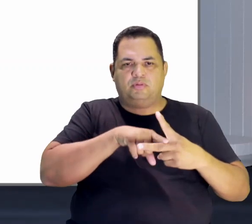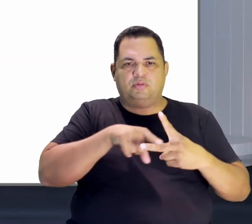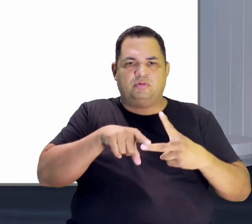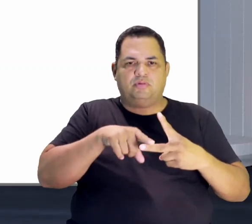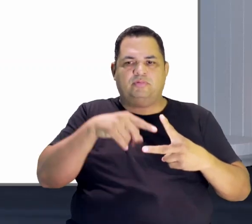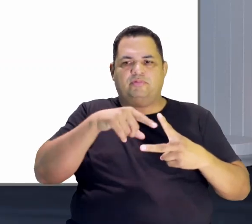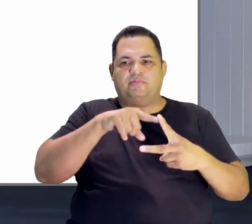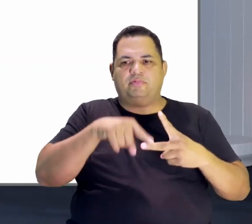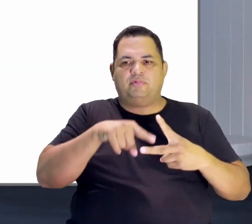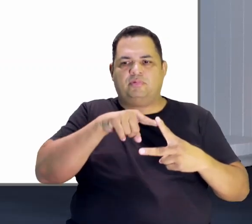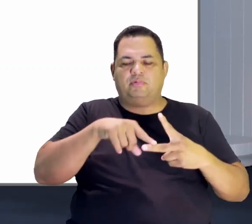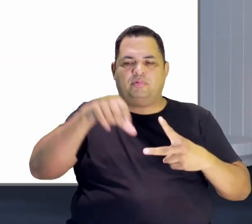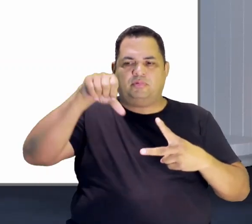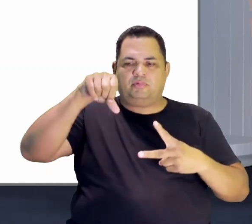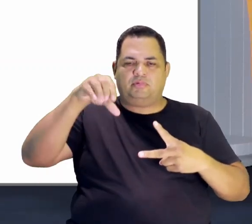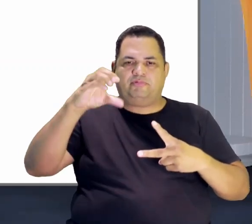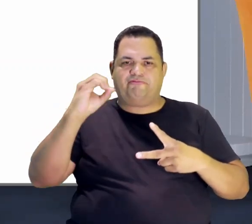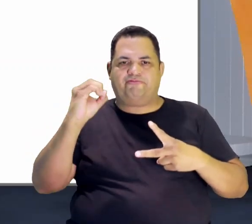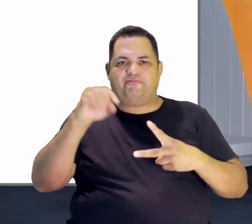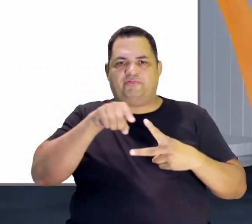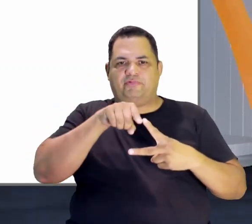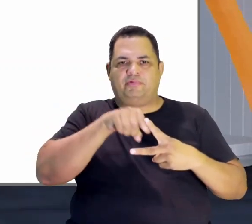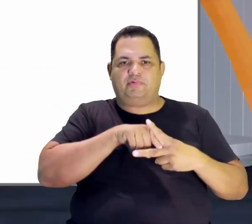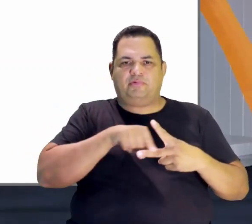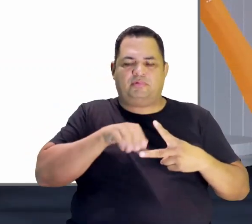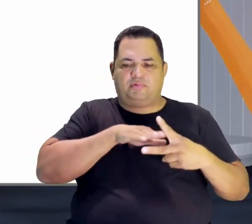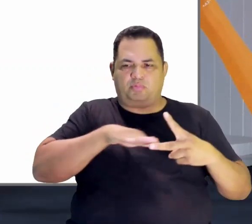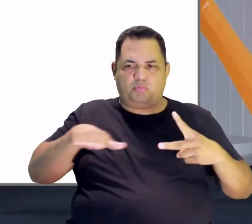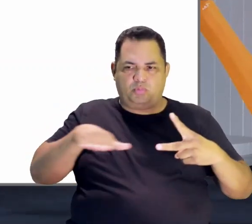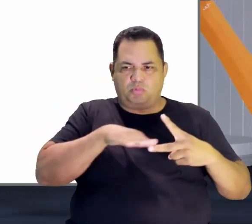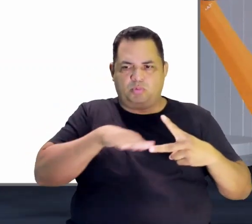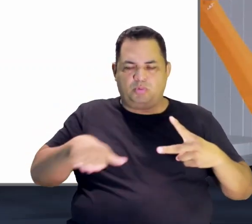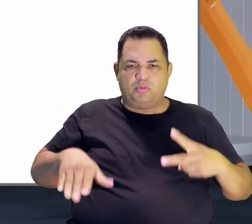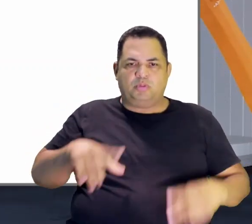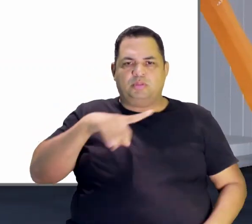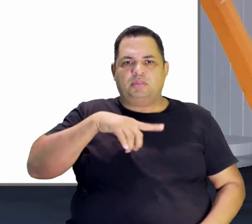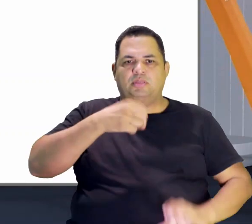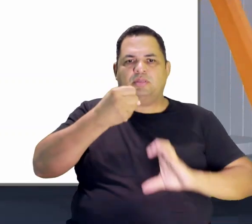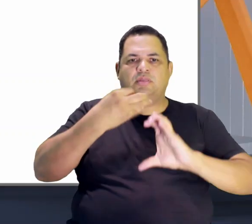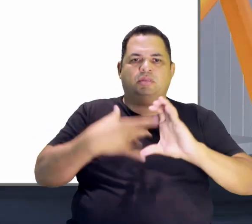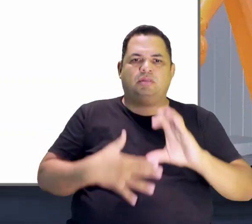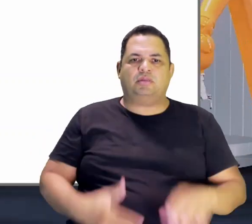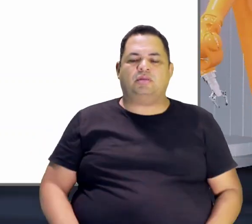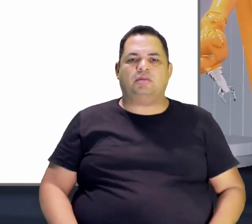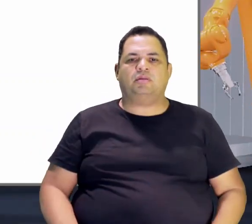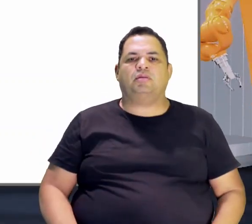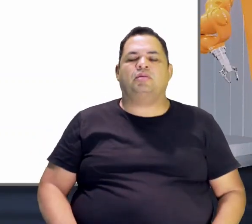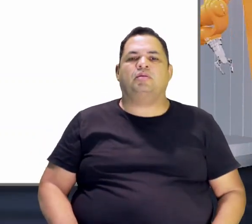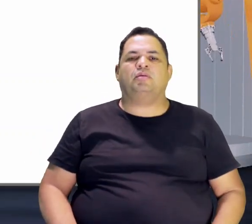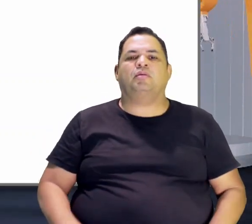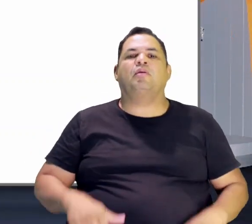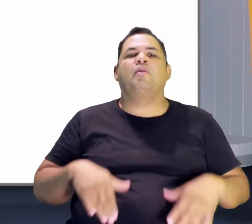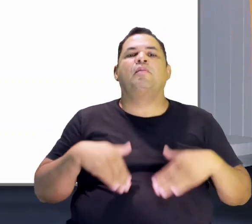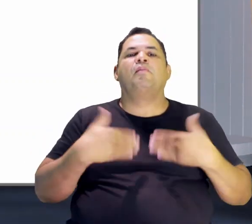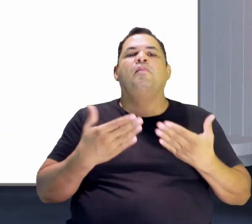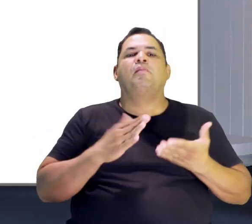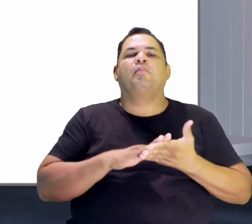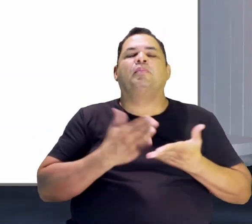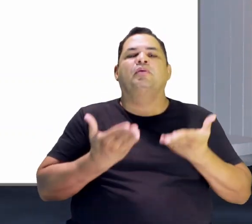inclinado. 90 graus com a superfície. A força normal tem essa característica. Qual é a característica da